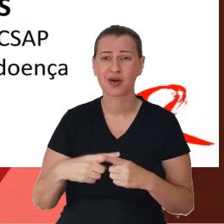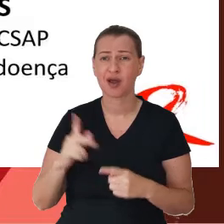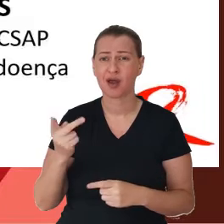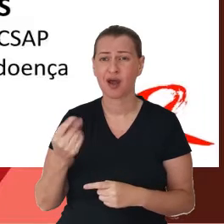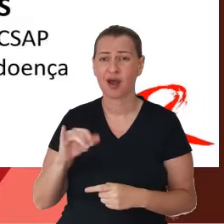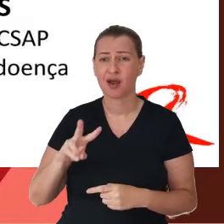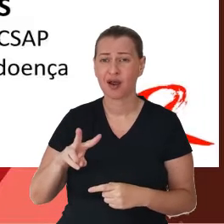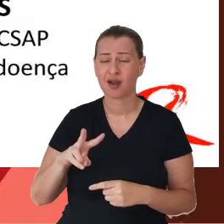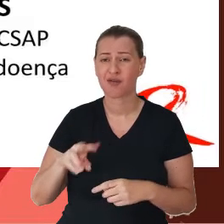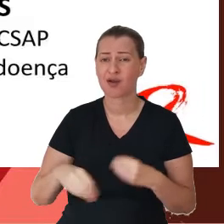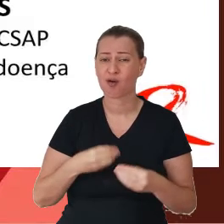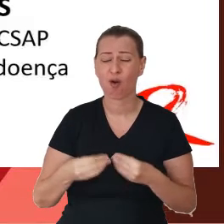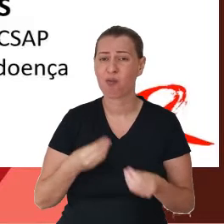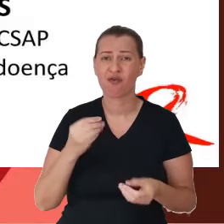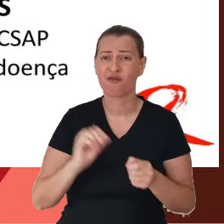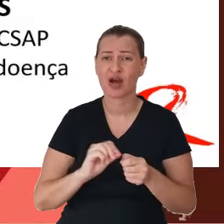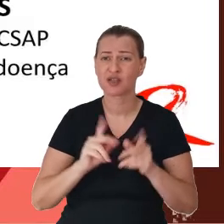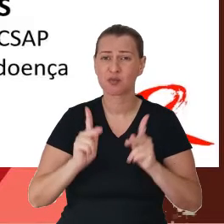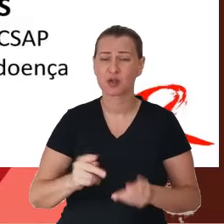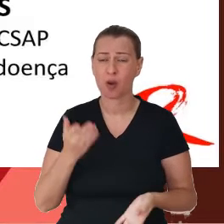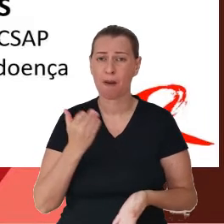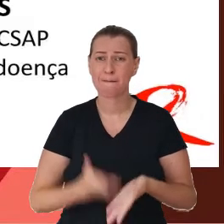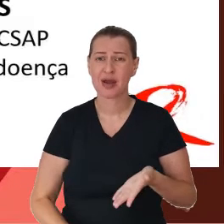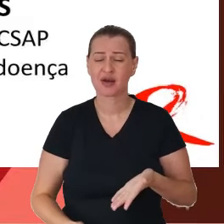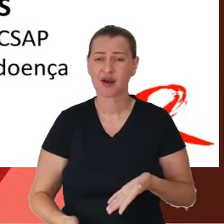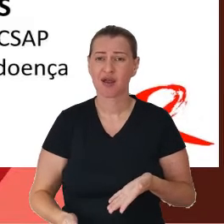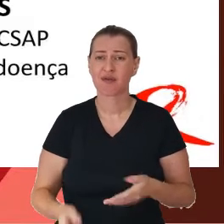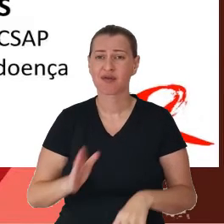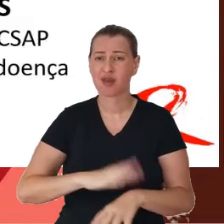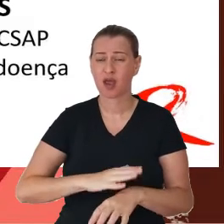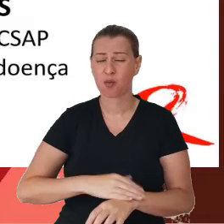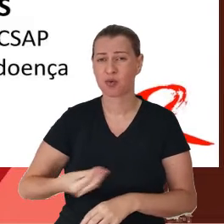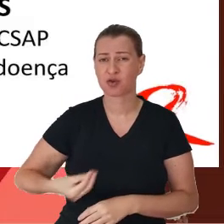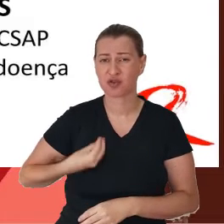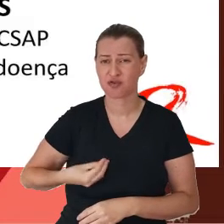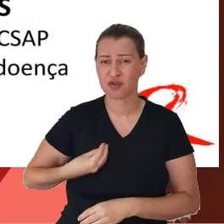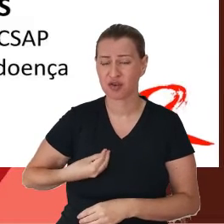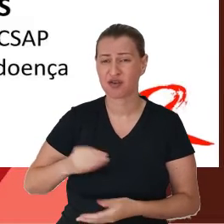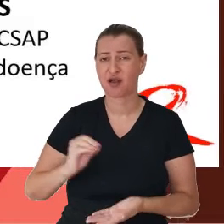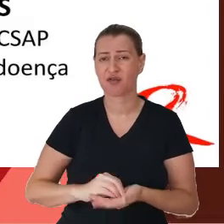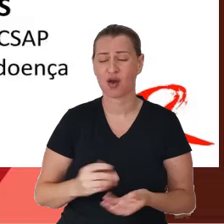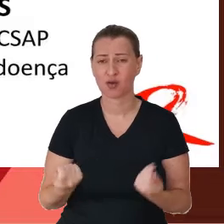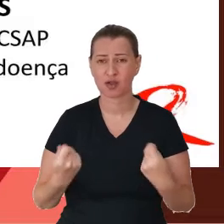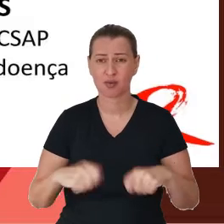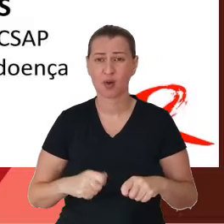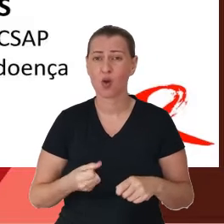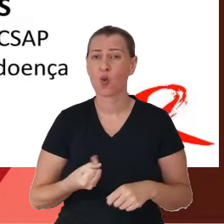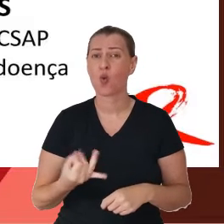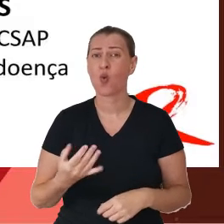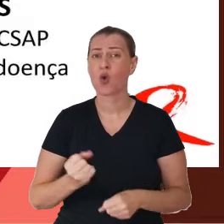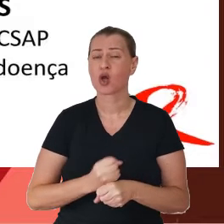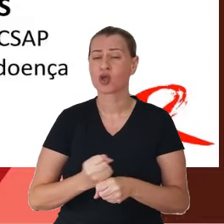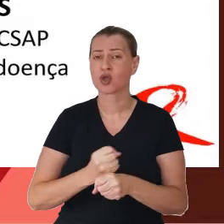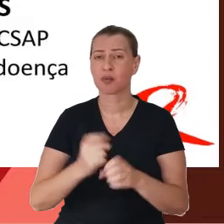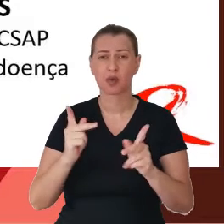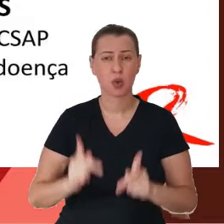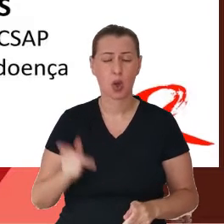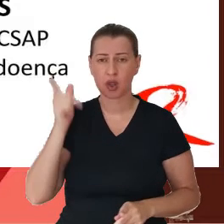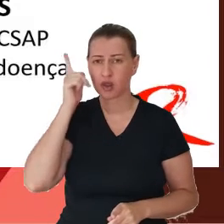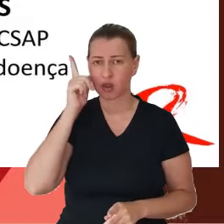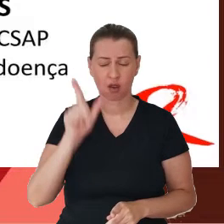vida perdidos em função da incapacidade. Quantos anos a pessoa continua vivendo sem